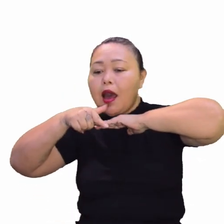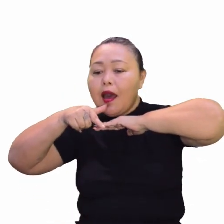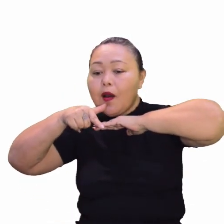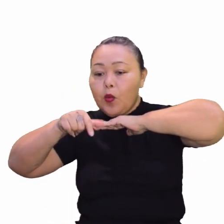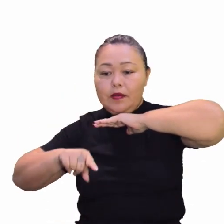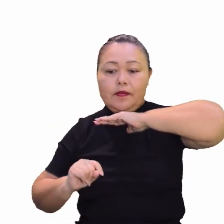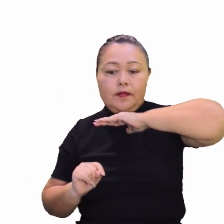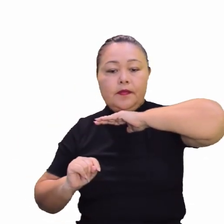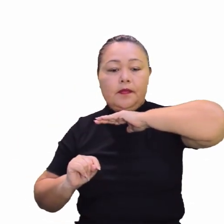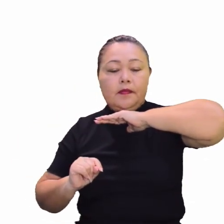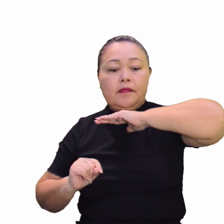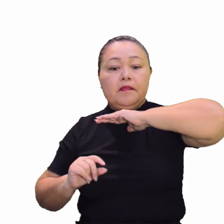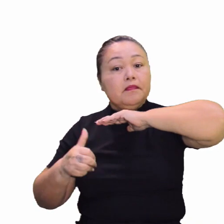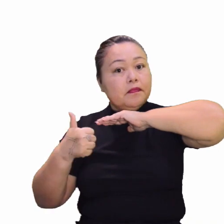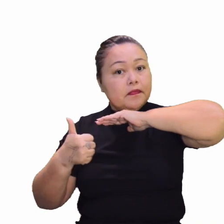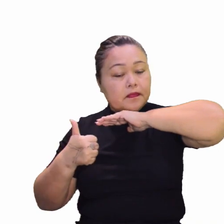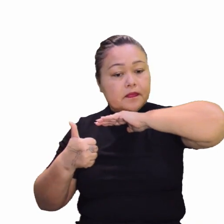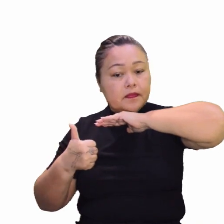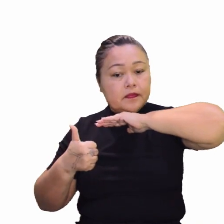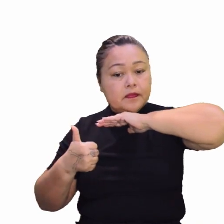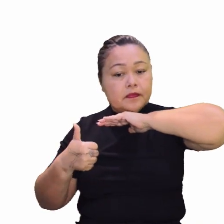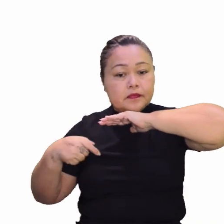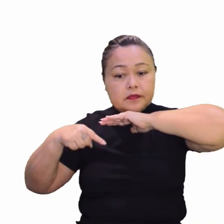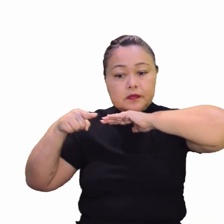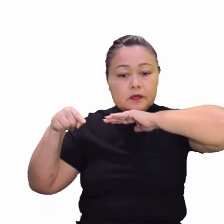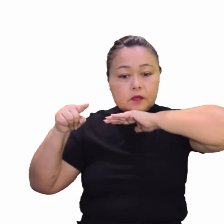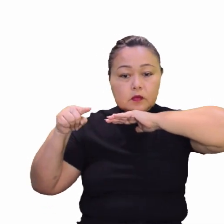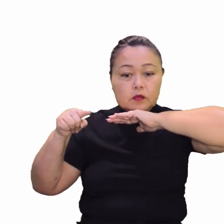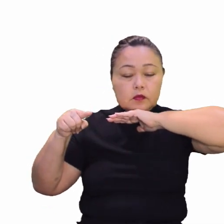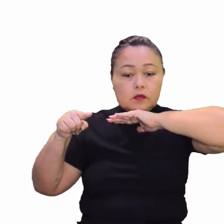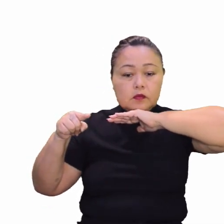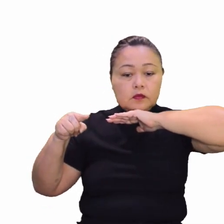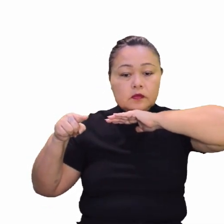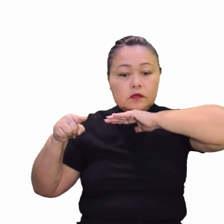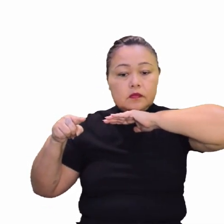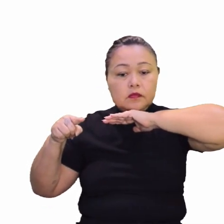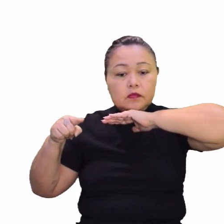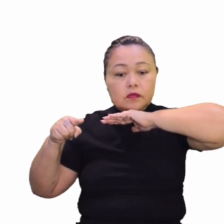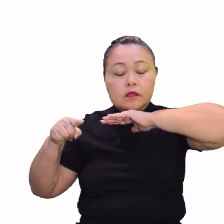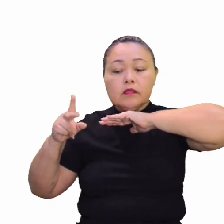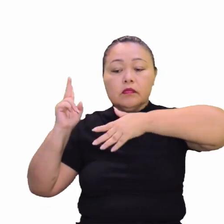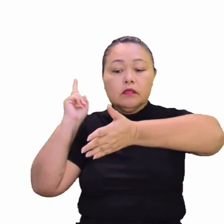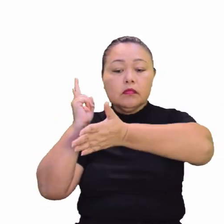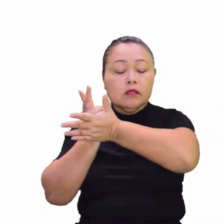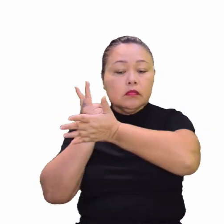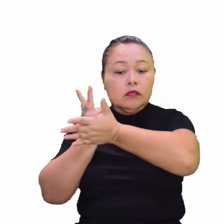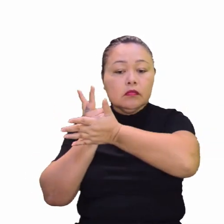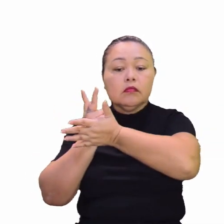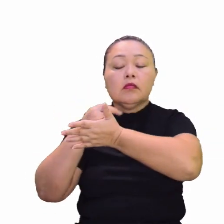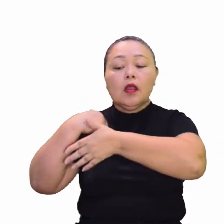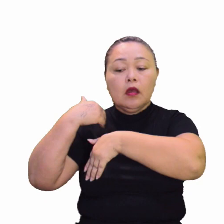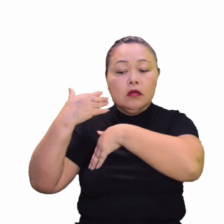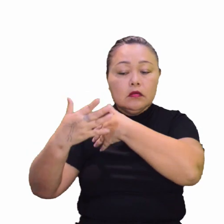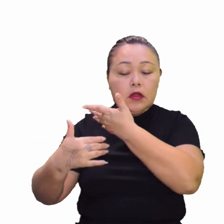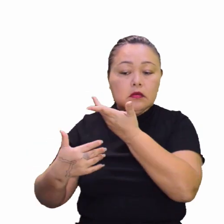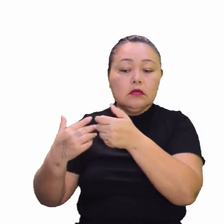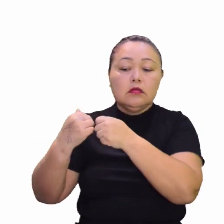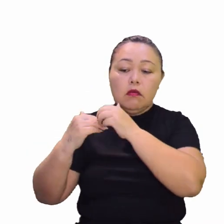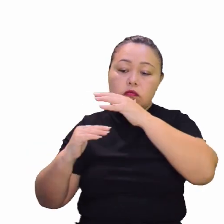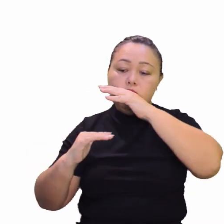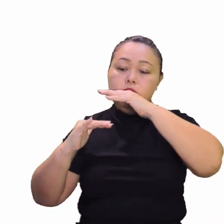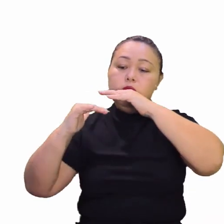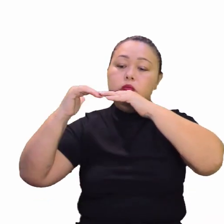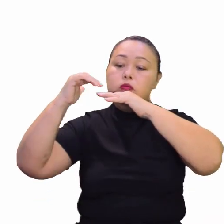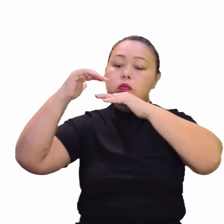água. Tudo bem até aí, galera? Isso, onde eu estou rabiscando aqui, galera, ó, ou seja, mesmo que passe o tempo da cheia,